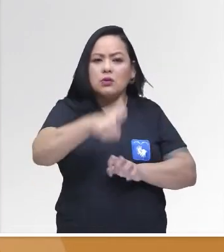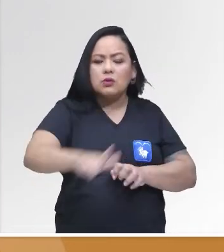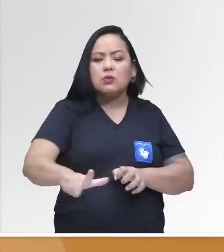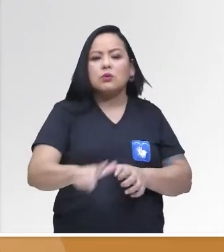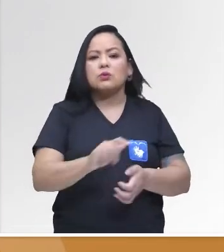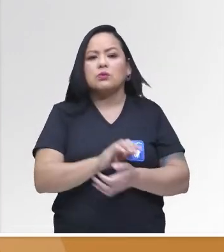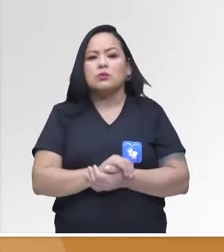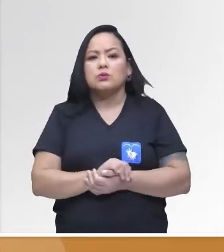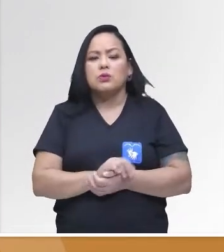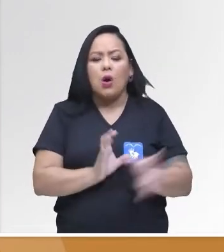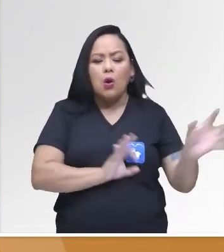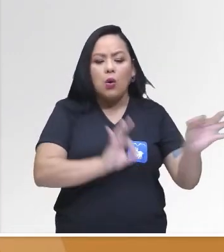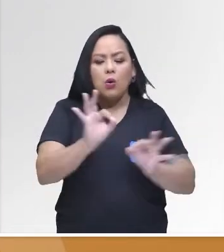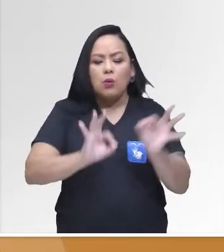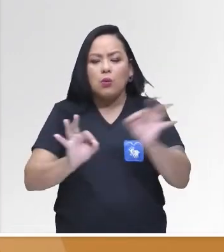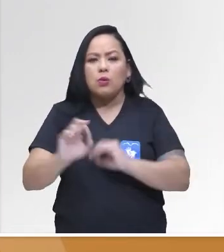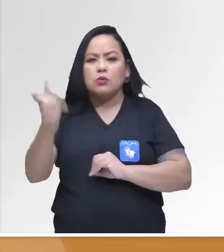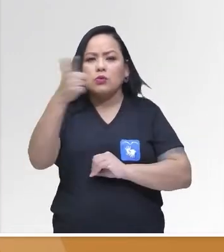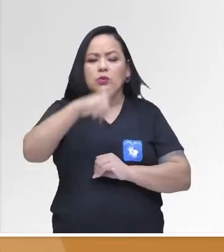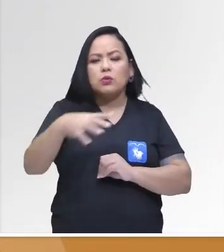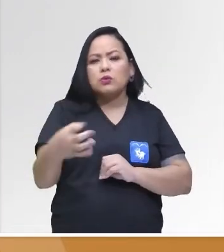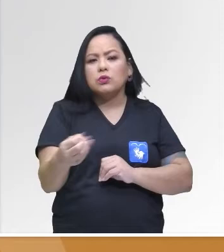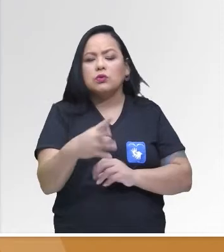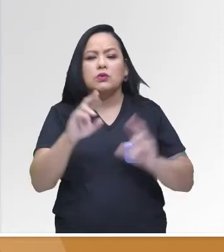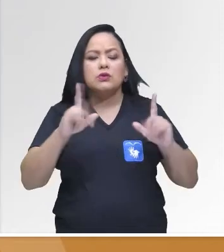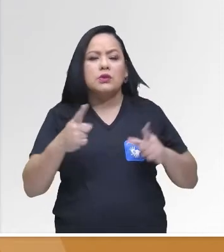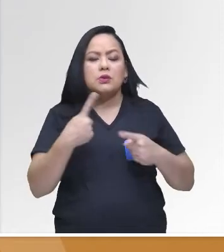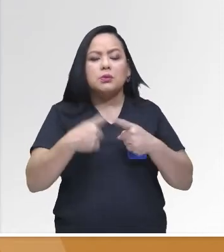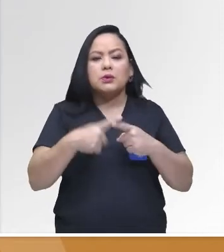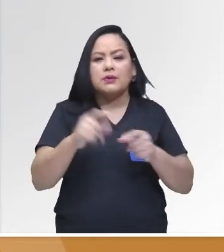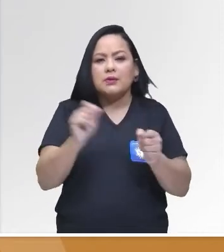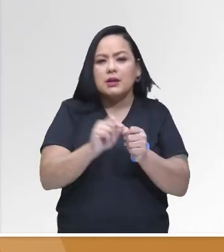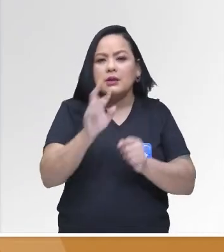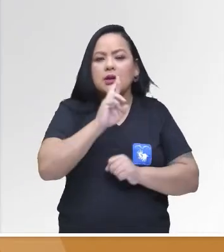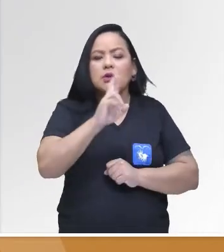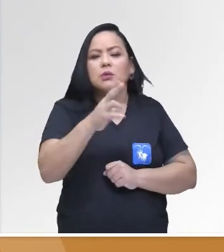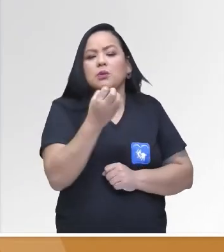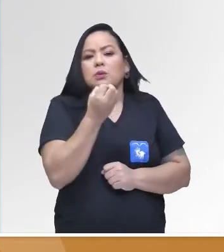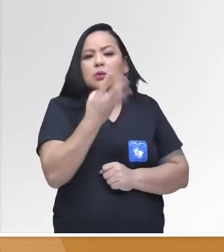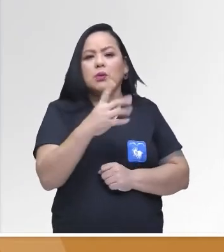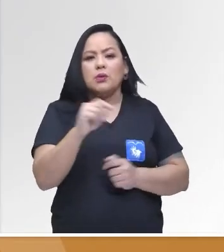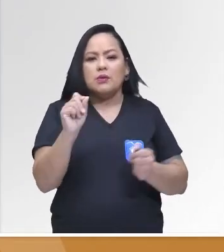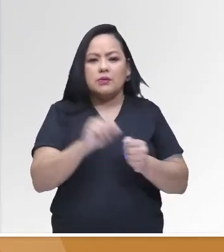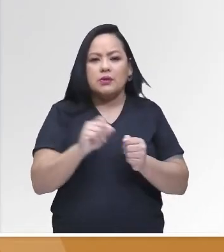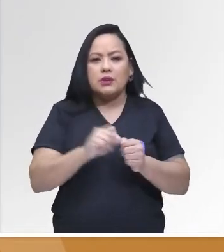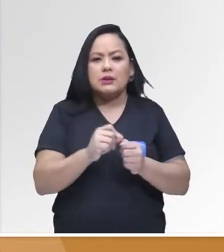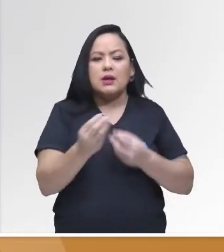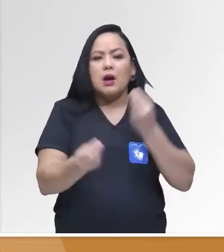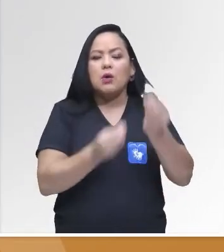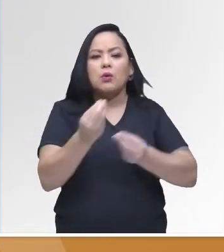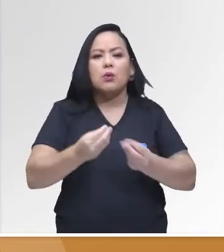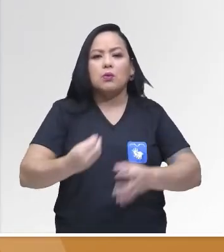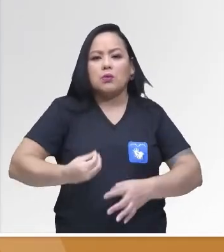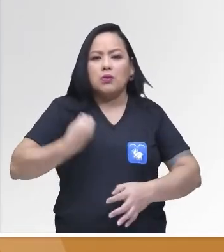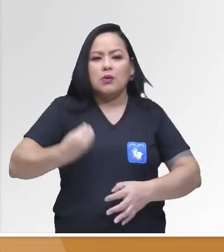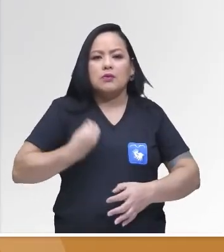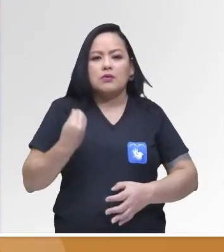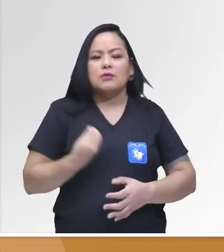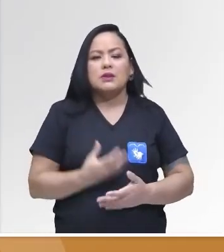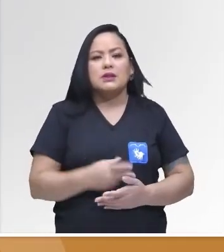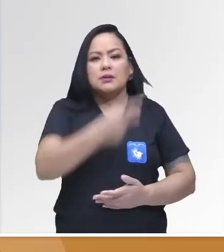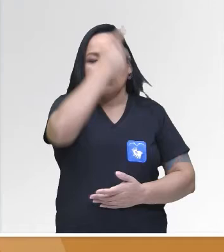se reorganizando para dar resposta satisfatória ao modo de vida